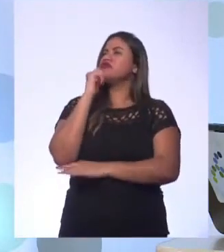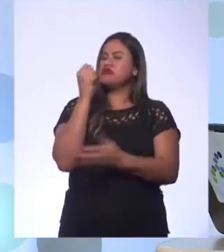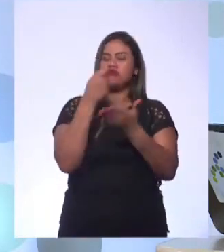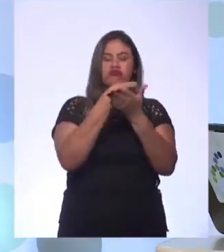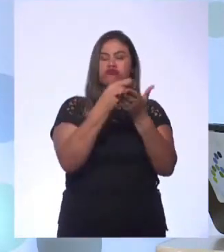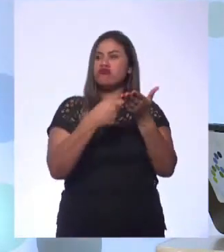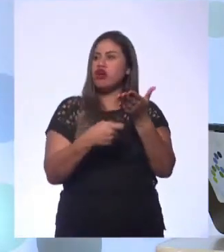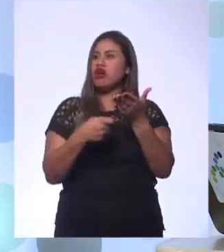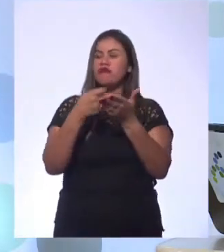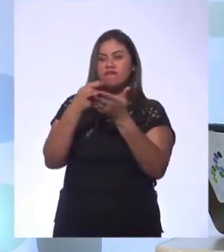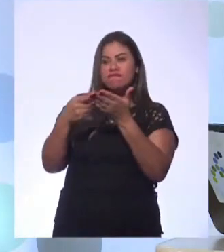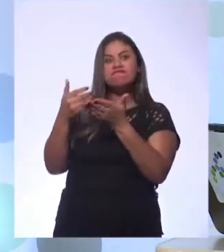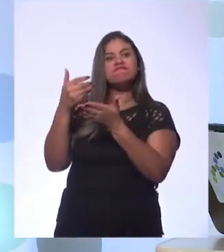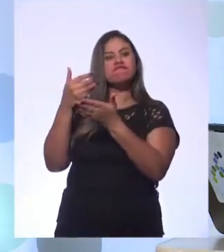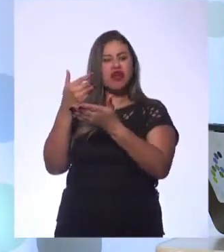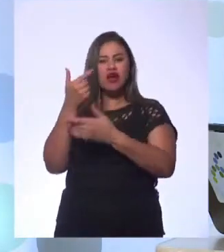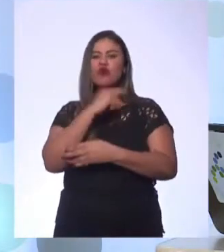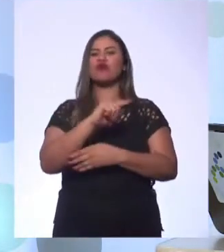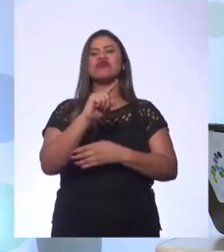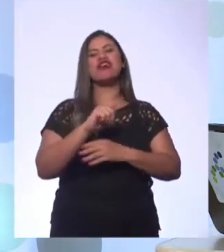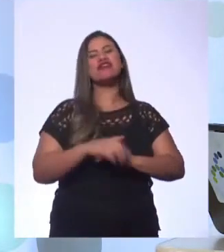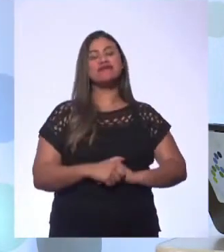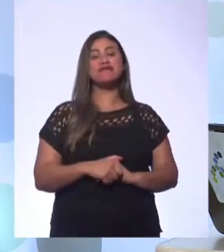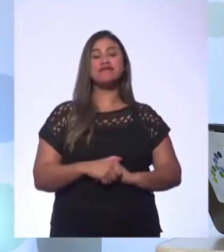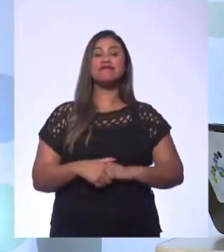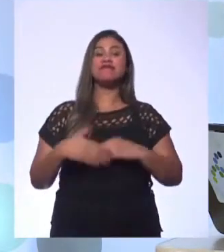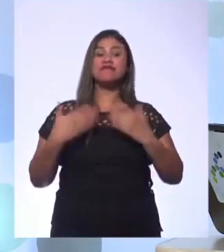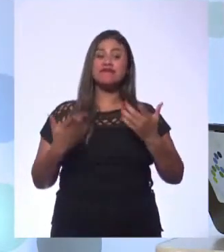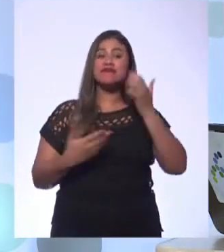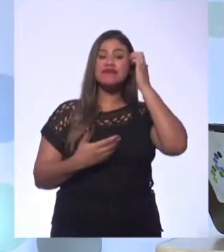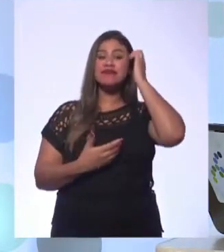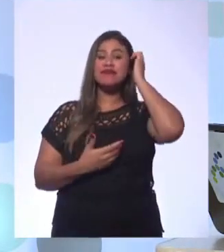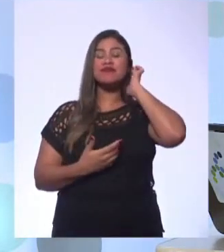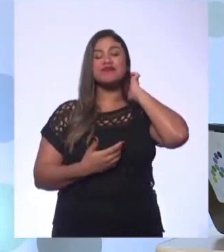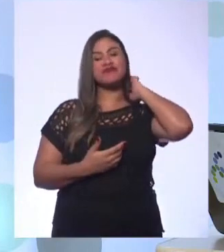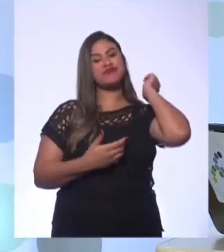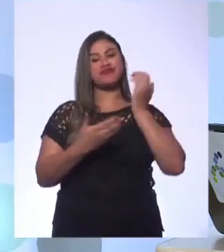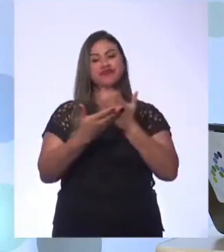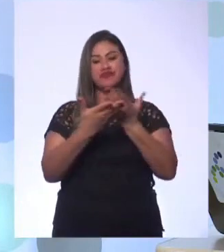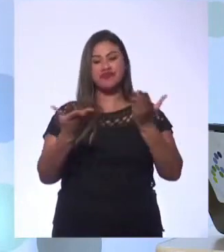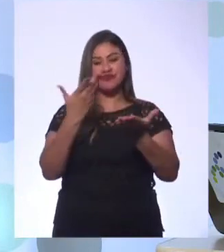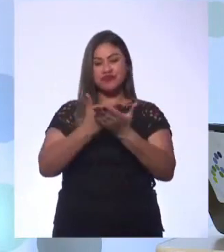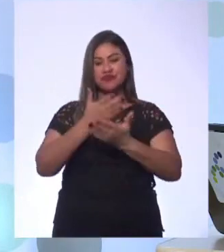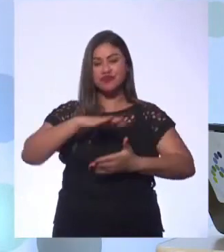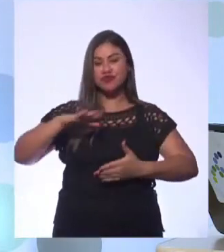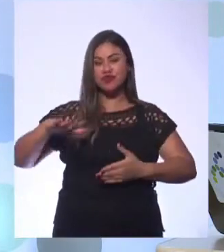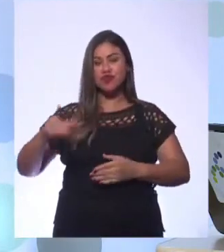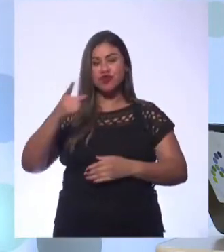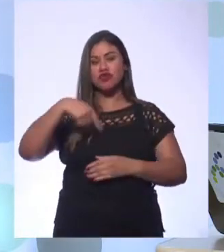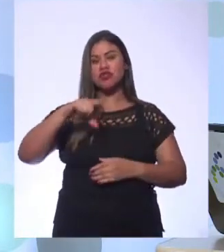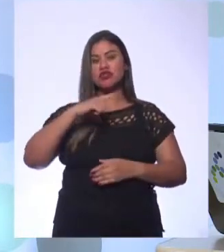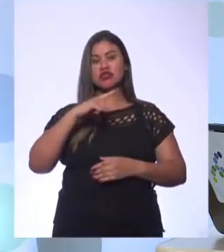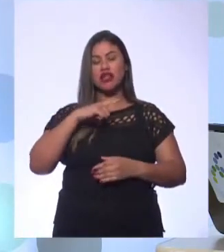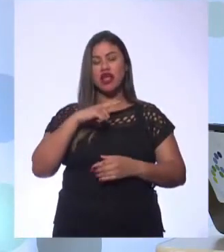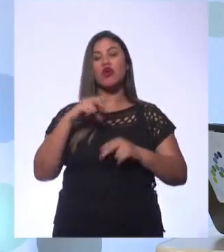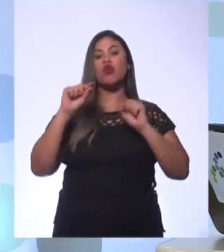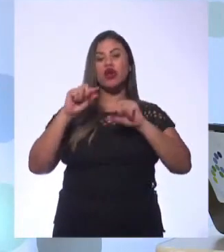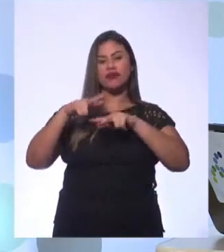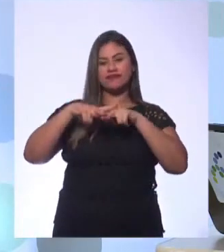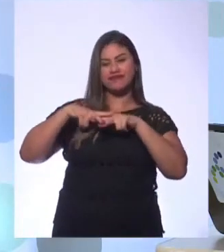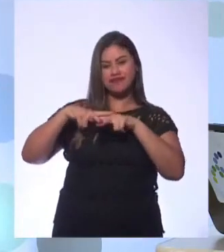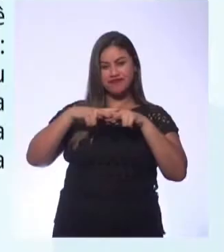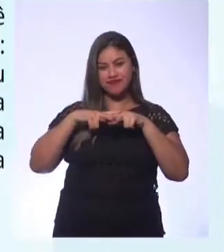esse projeto, né? Então, gente, agora, né, para os nossos alunos, nós vamos deixar aqui um momentinho de revisão,